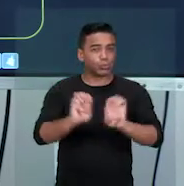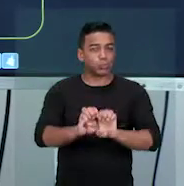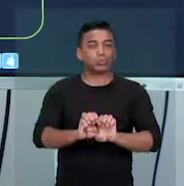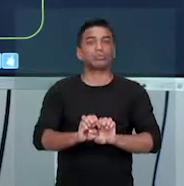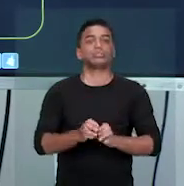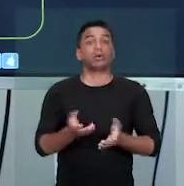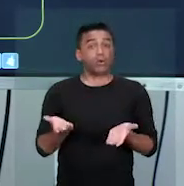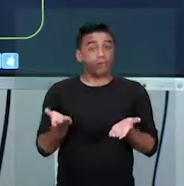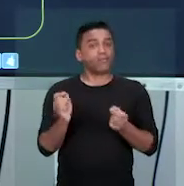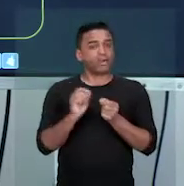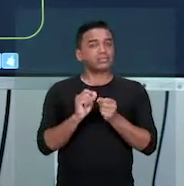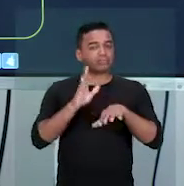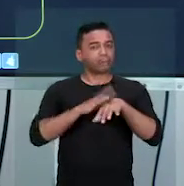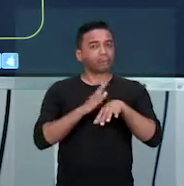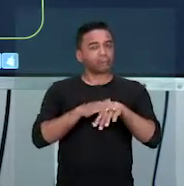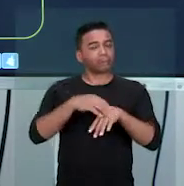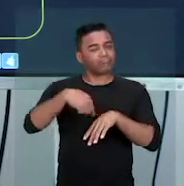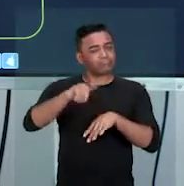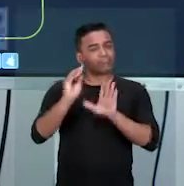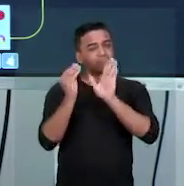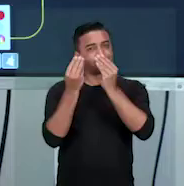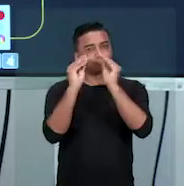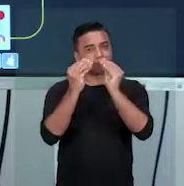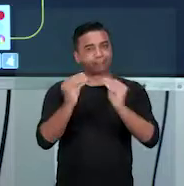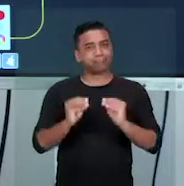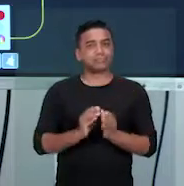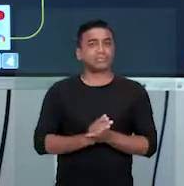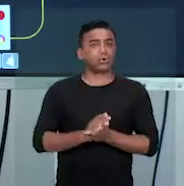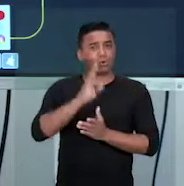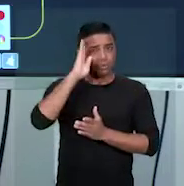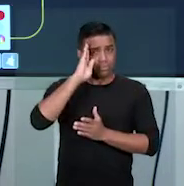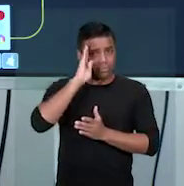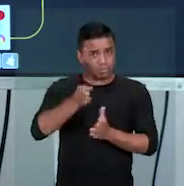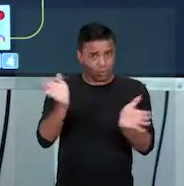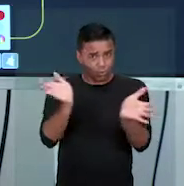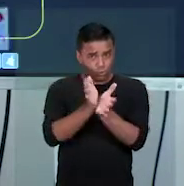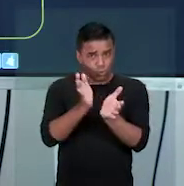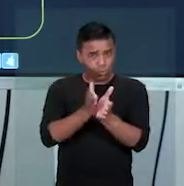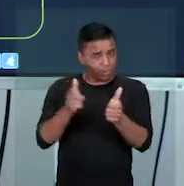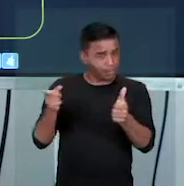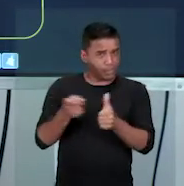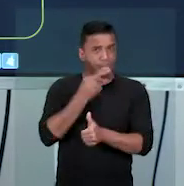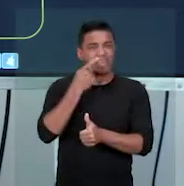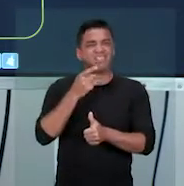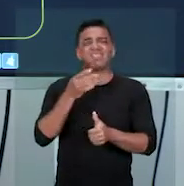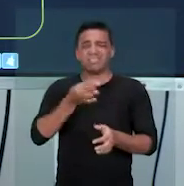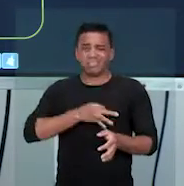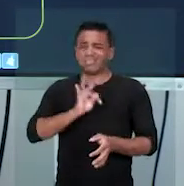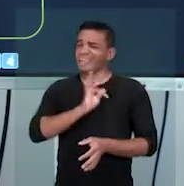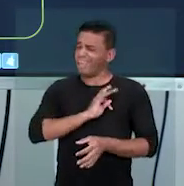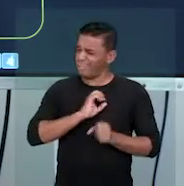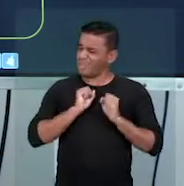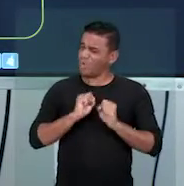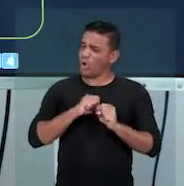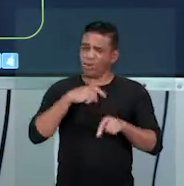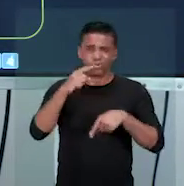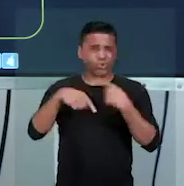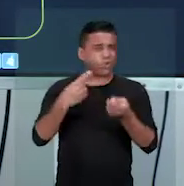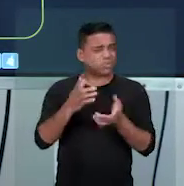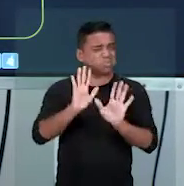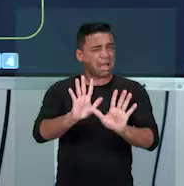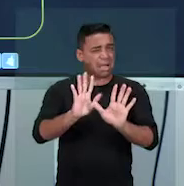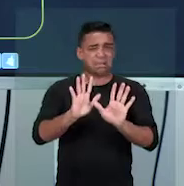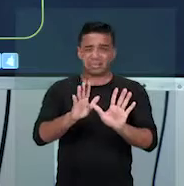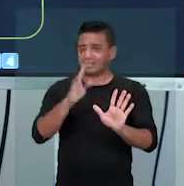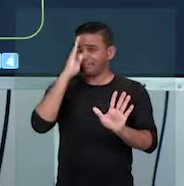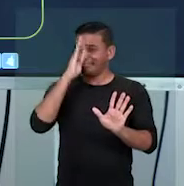estrutura. Como que eu começo? Sempre da cadeia principal. Existem outras técnicas que a gente pode trabalhar também, mas essa